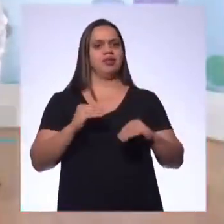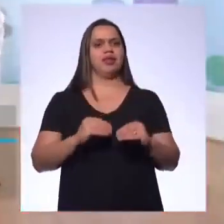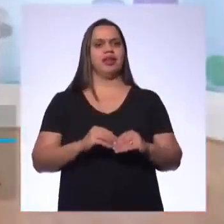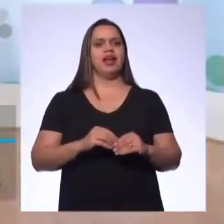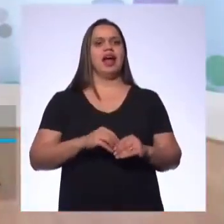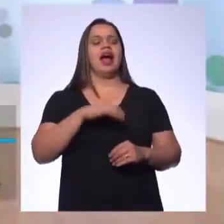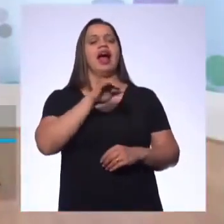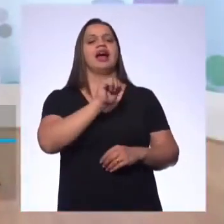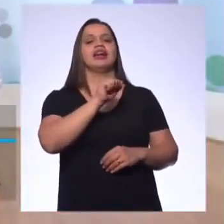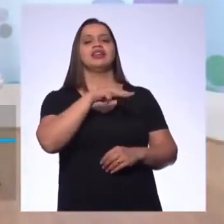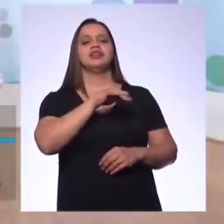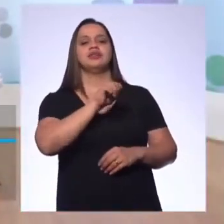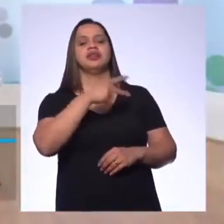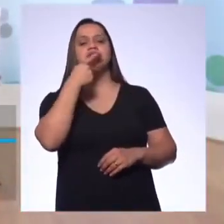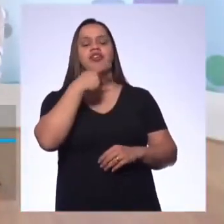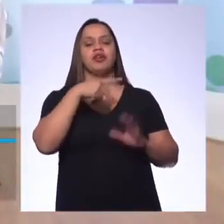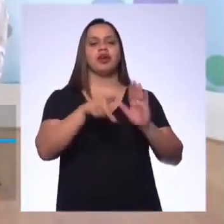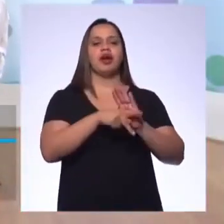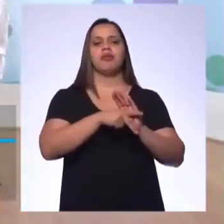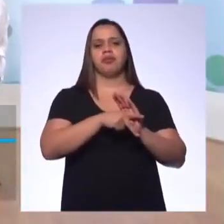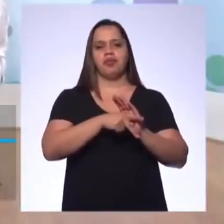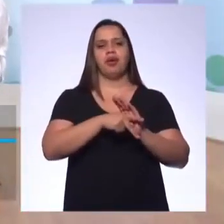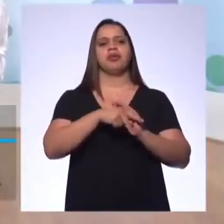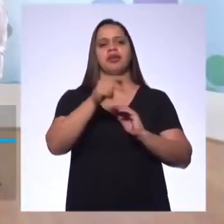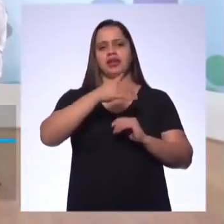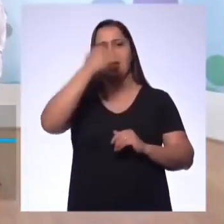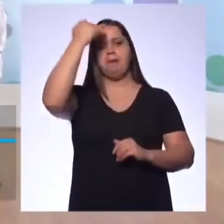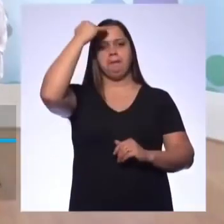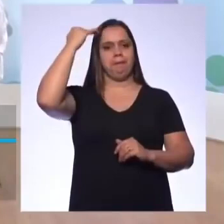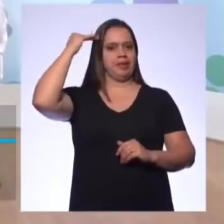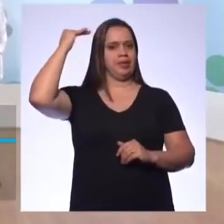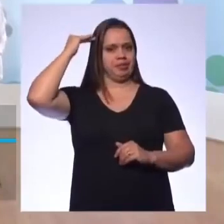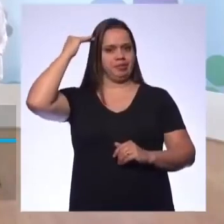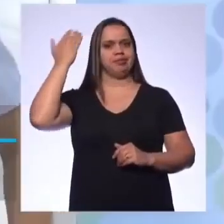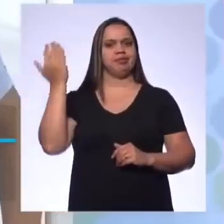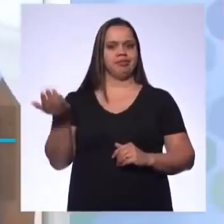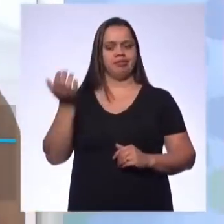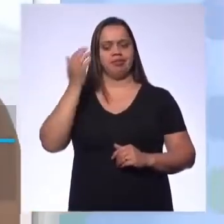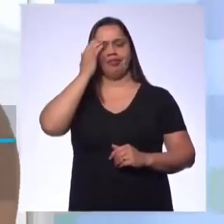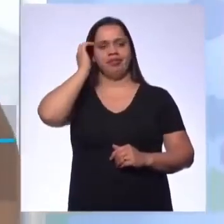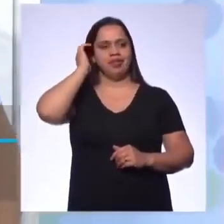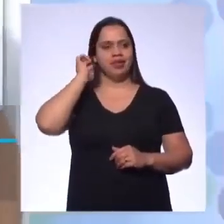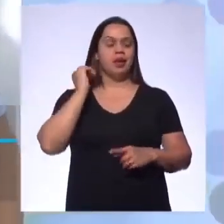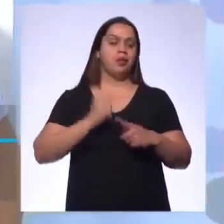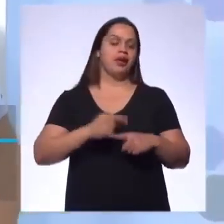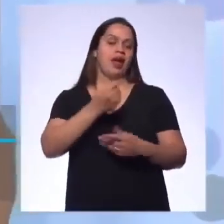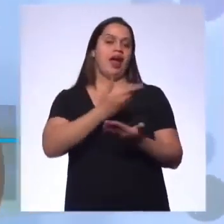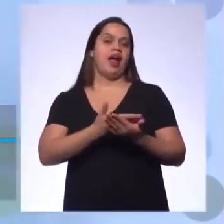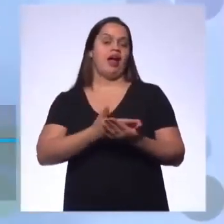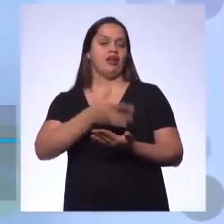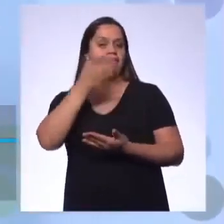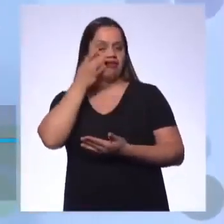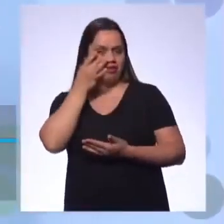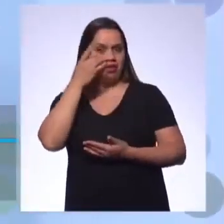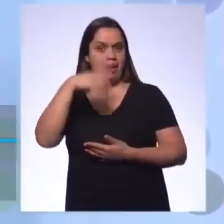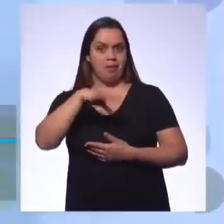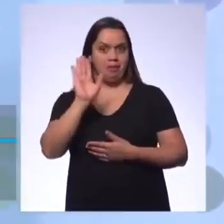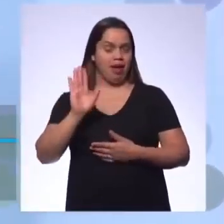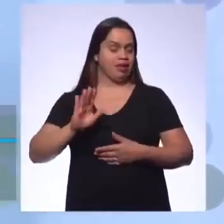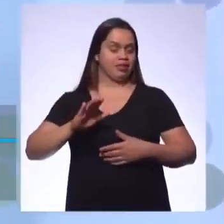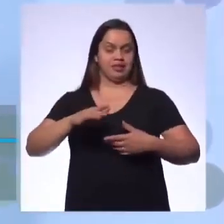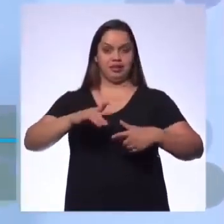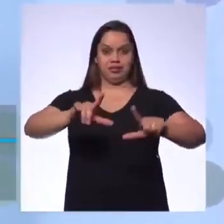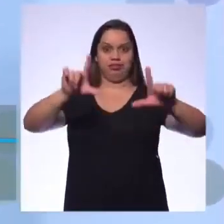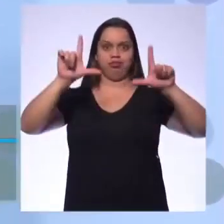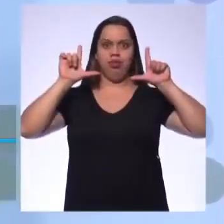macumba. Toda vez que eu dou essa aula, a gente dá aula ao vivo, a aula que a gente dá ao vivo para o aluno e tal, é mais impactante. Os